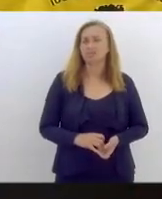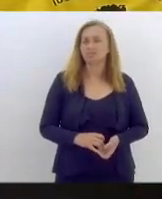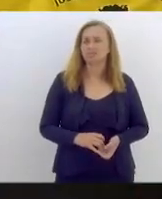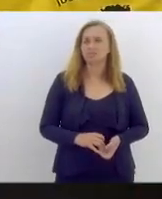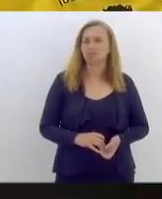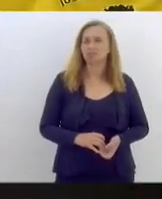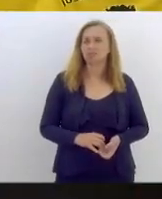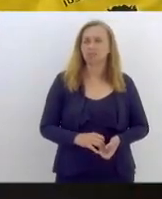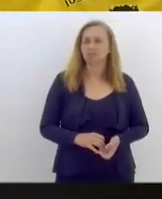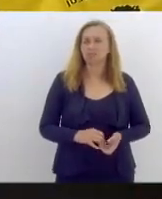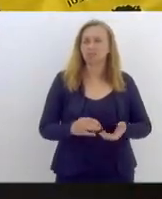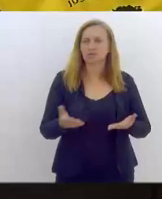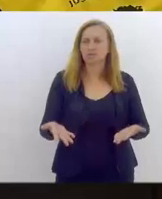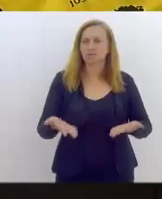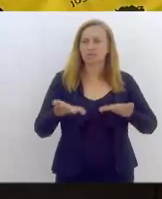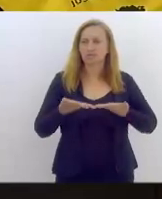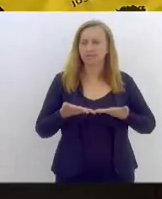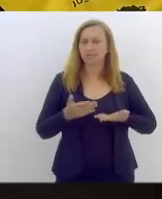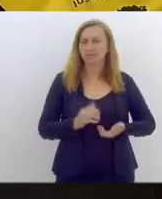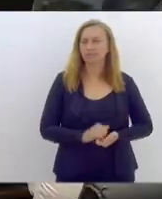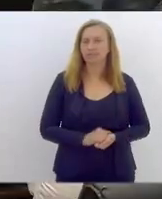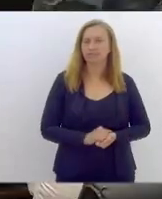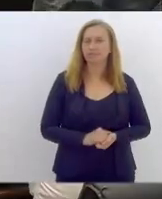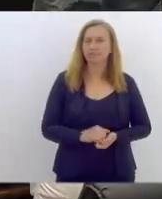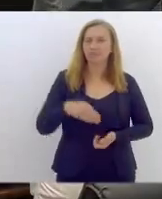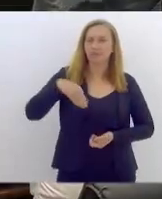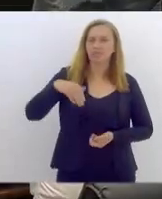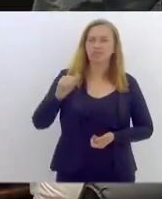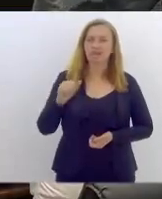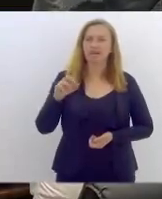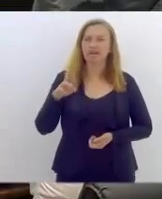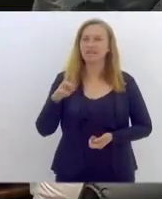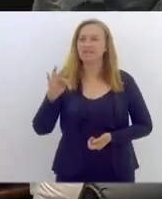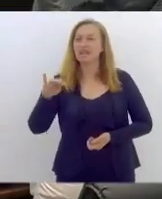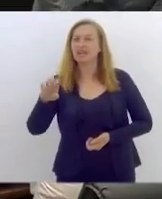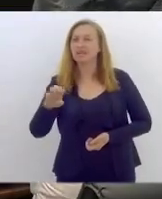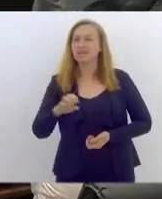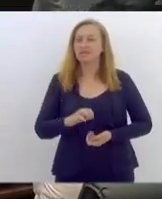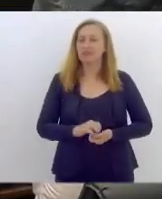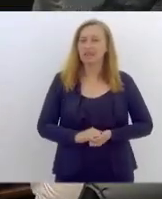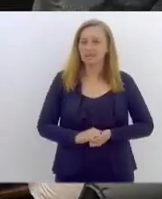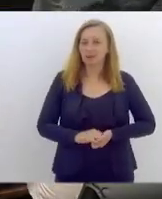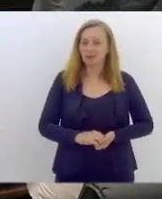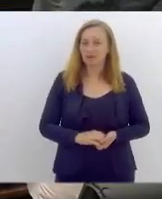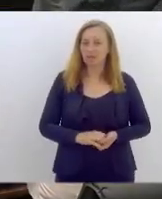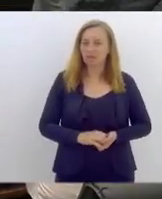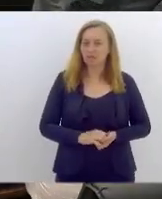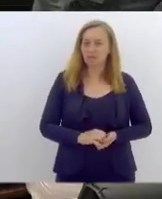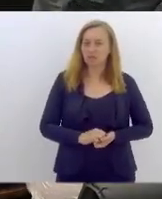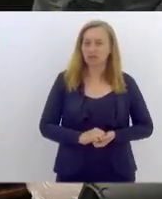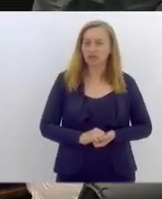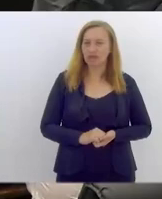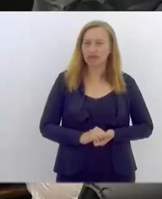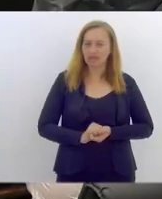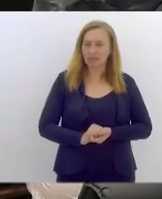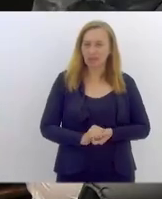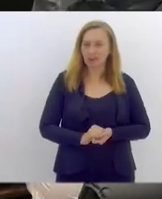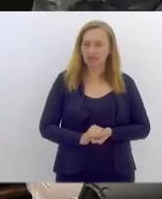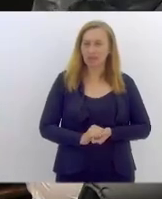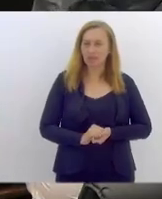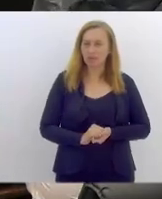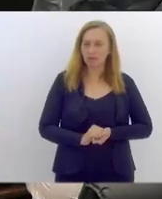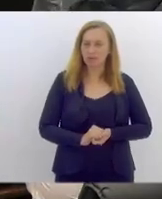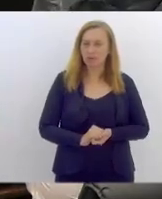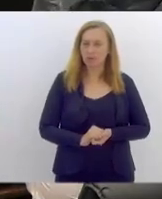Bom, convido Marinette a fazer uso da fala nesse momento. Muito obrigada, Marinette, por ter